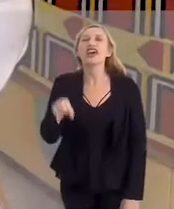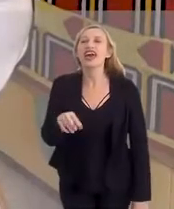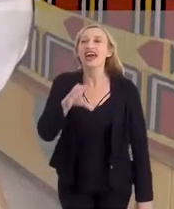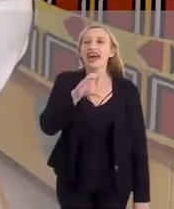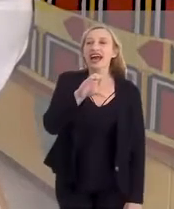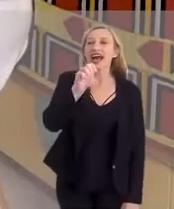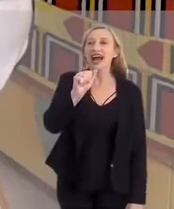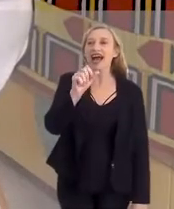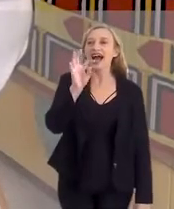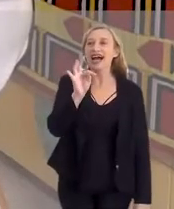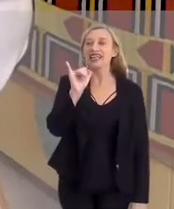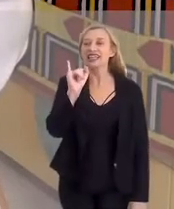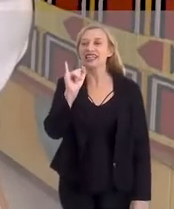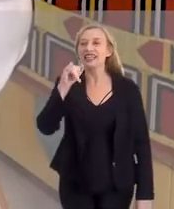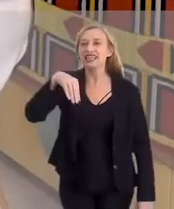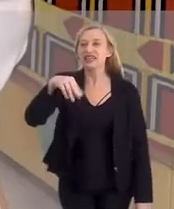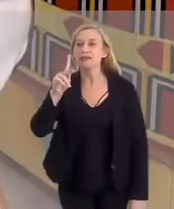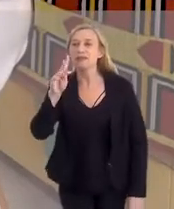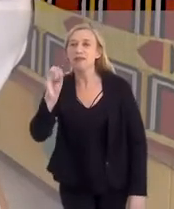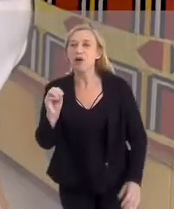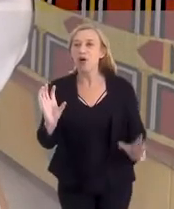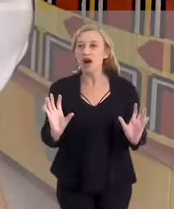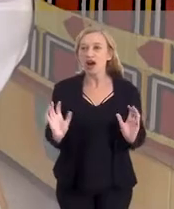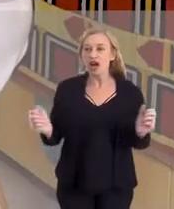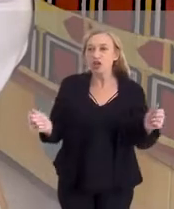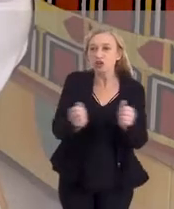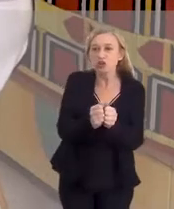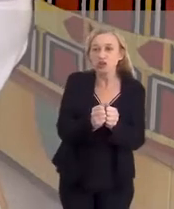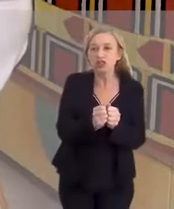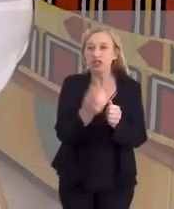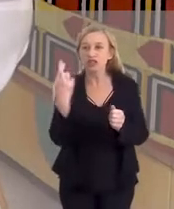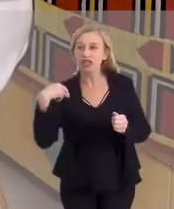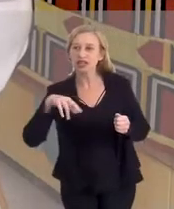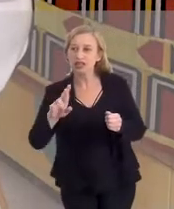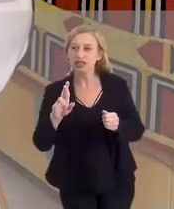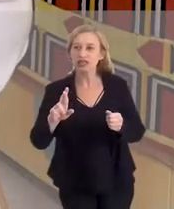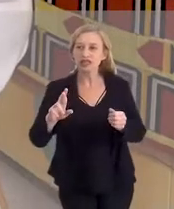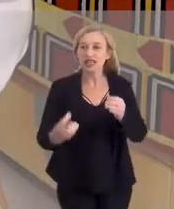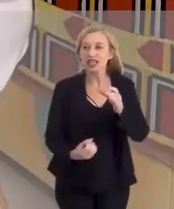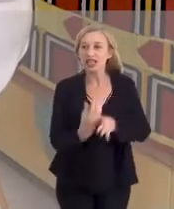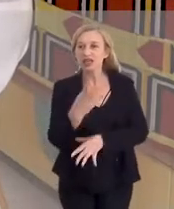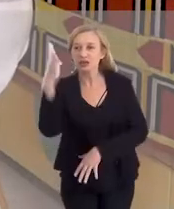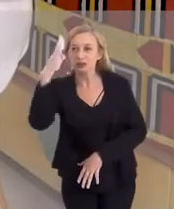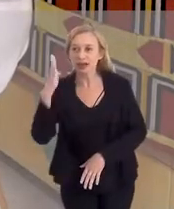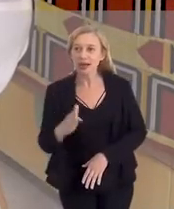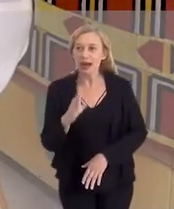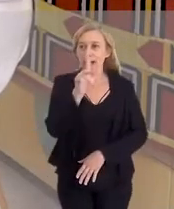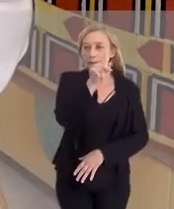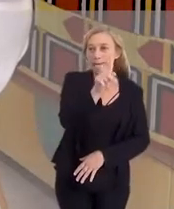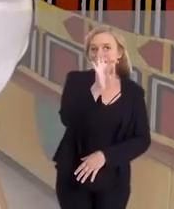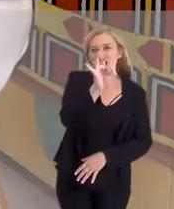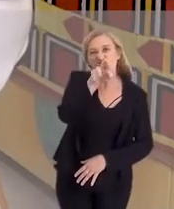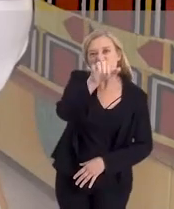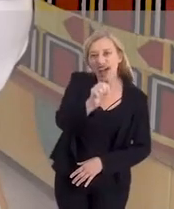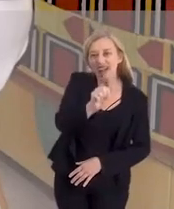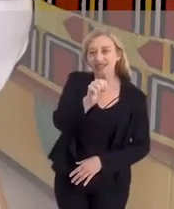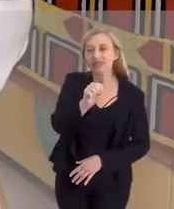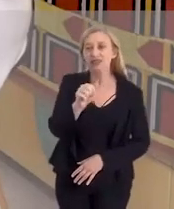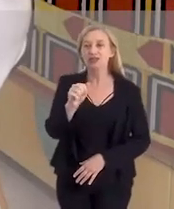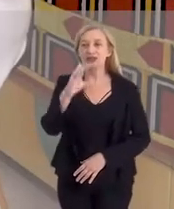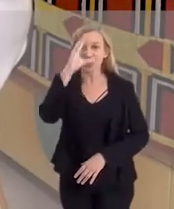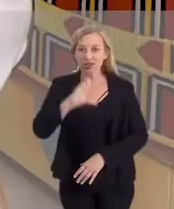Papion, o que é o Catimbó? O Catimbó é a junção das religiões que formam o Brasil, né? Que é a